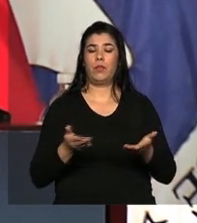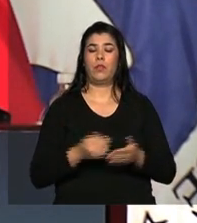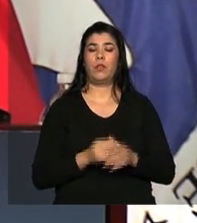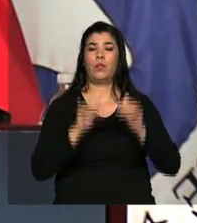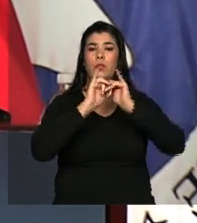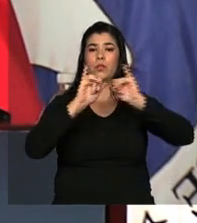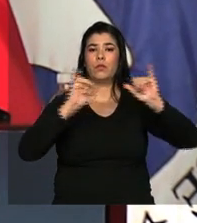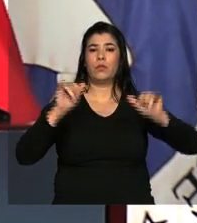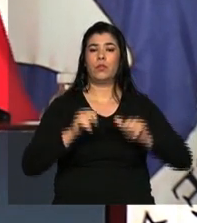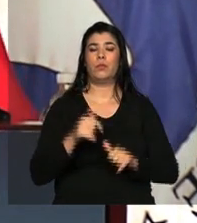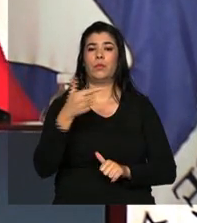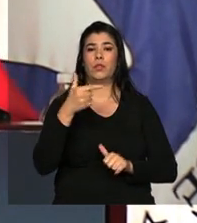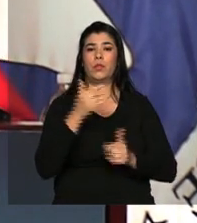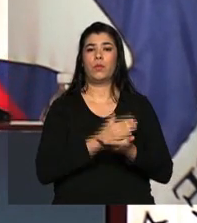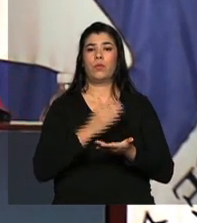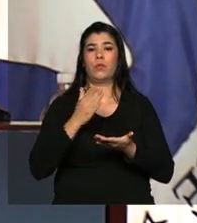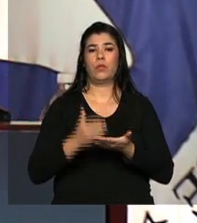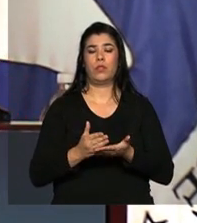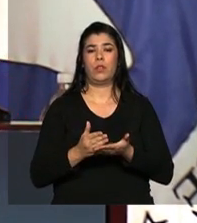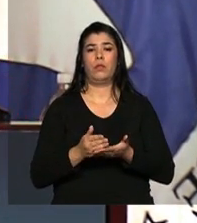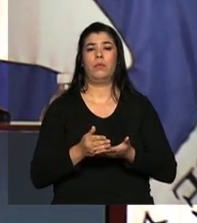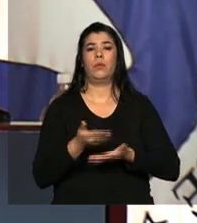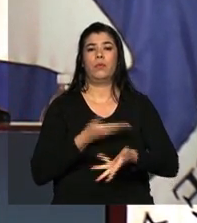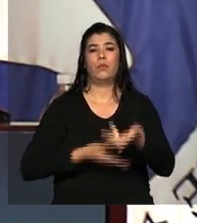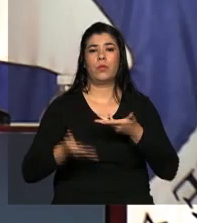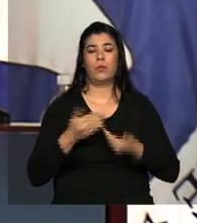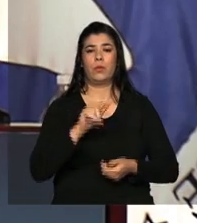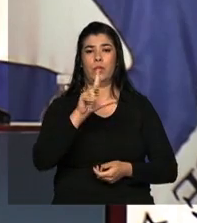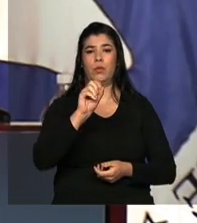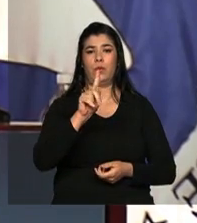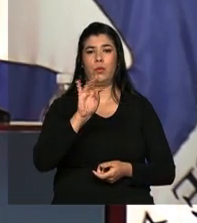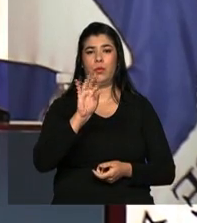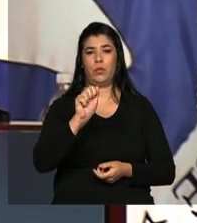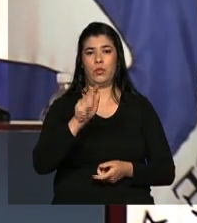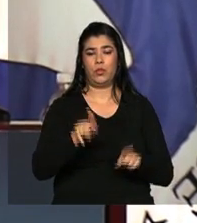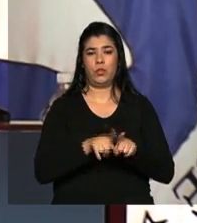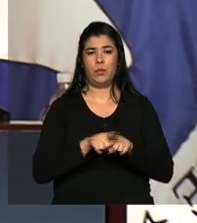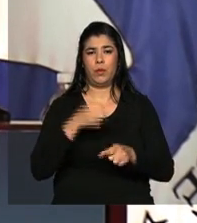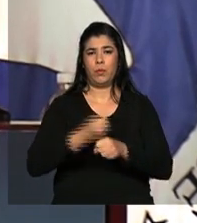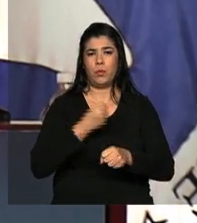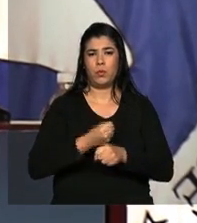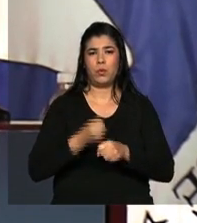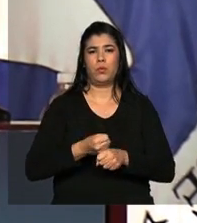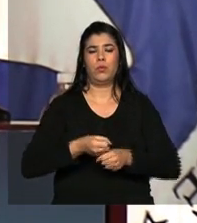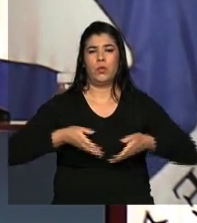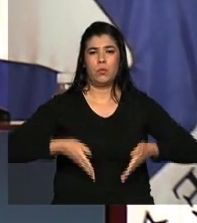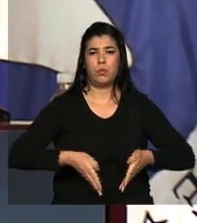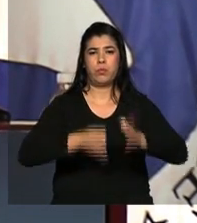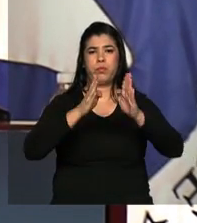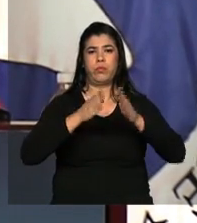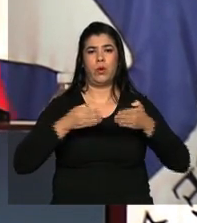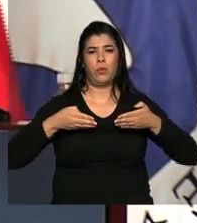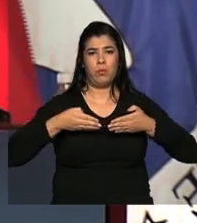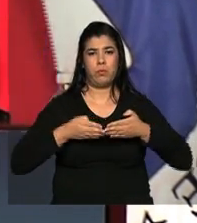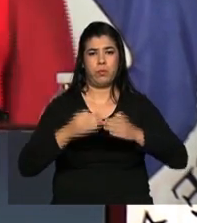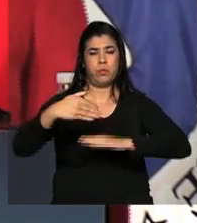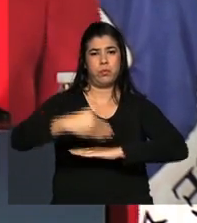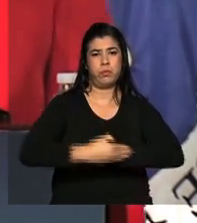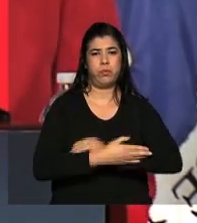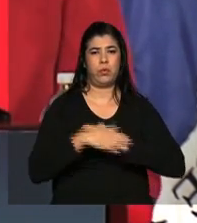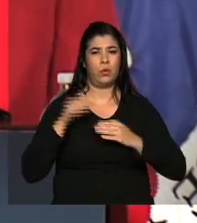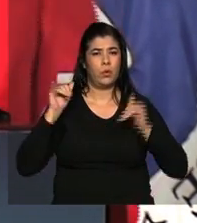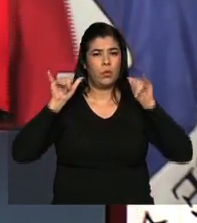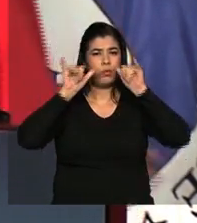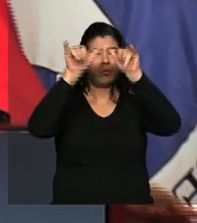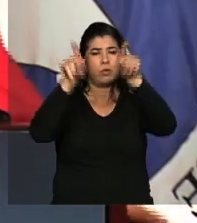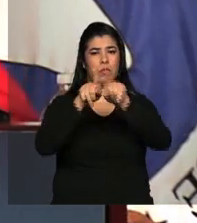em Logística, que prevê a concessão de portos, aeroportos, ferrovias e rodovias. Esta é